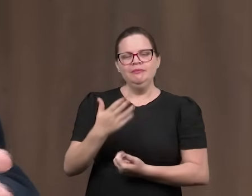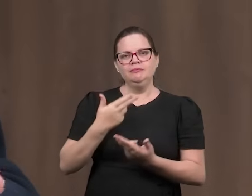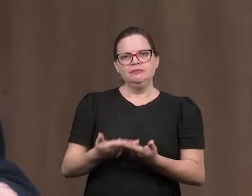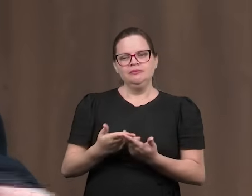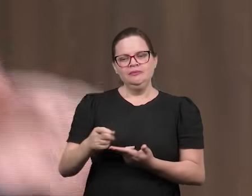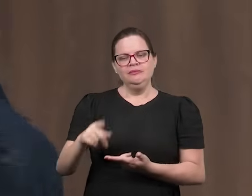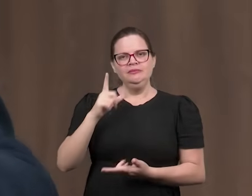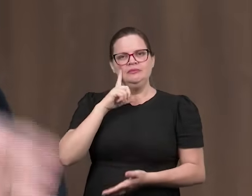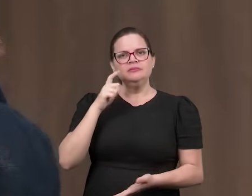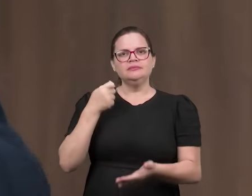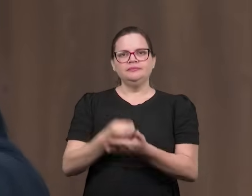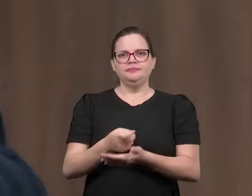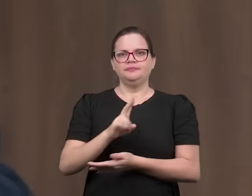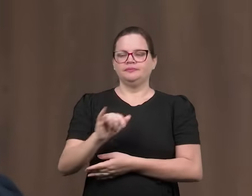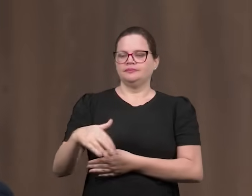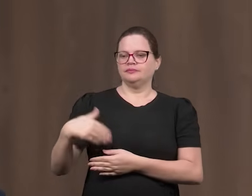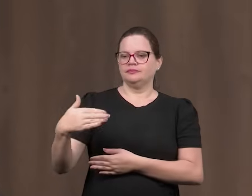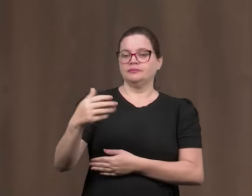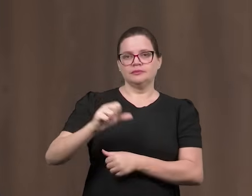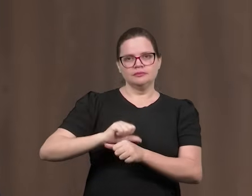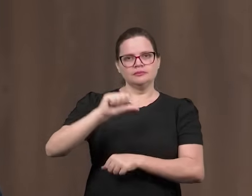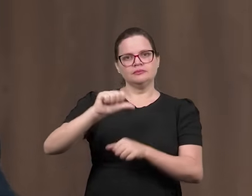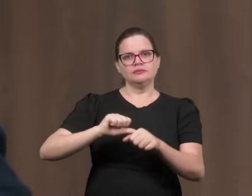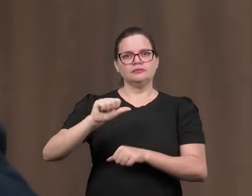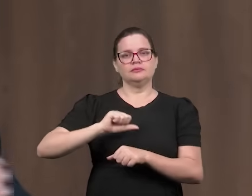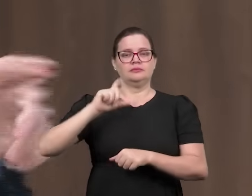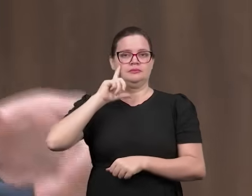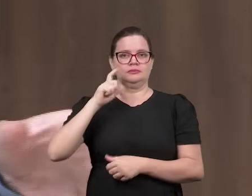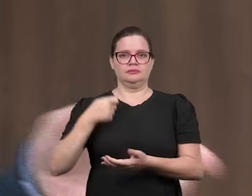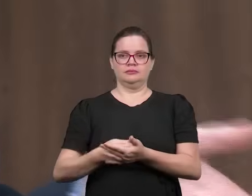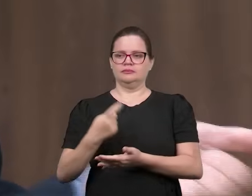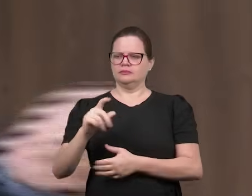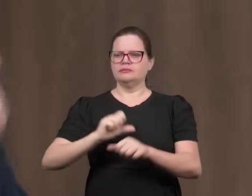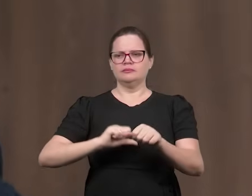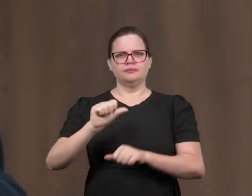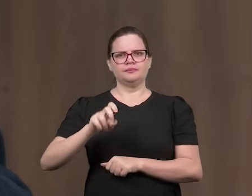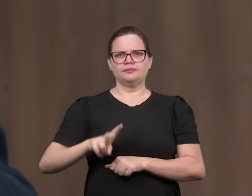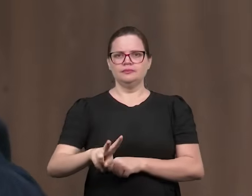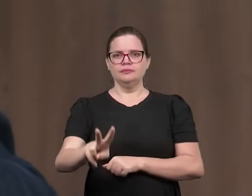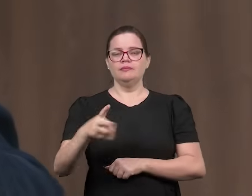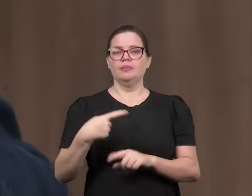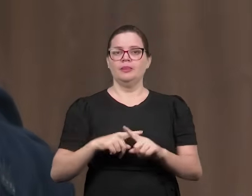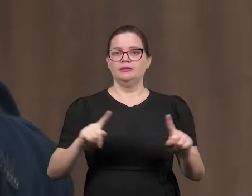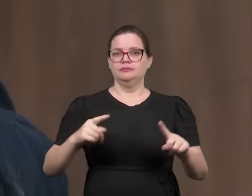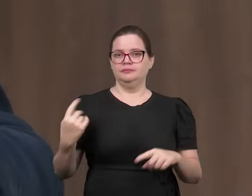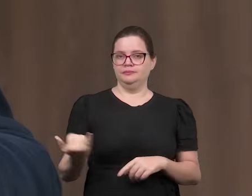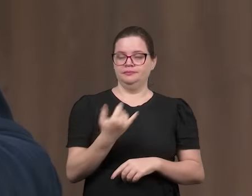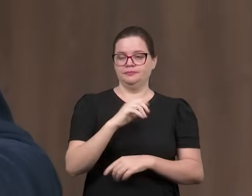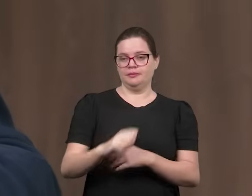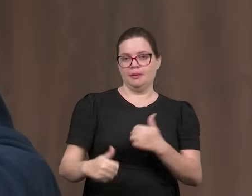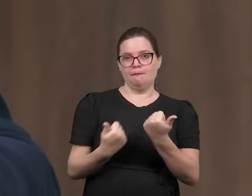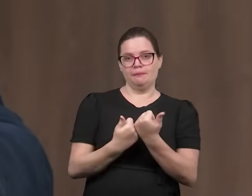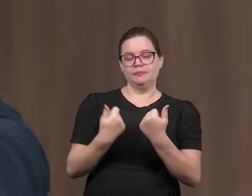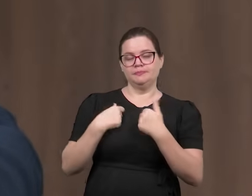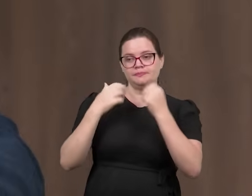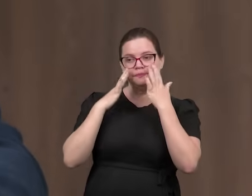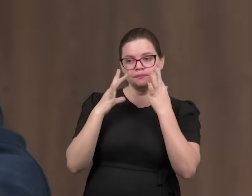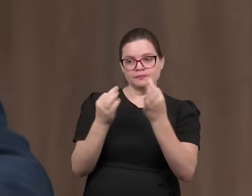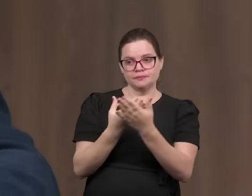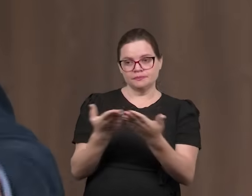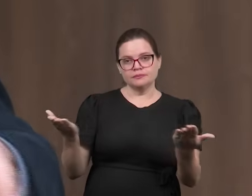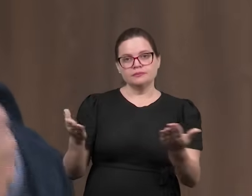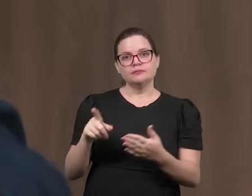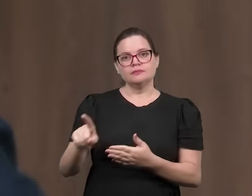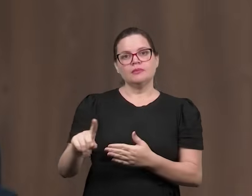de escolhas e que vai haver mudanças nessa escolha. Mas o importante é sempre o apoio, é sempre você dar atenção e